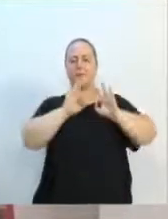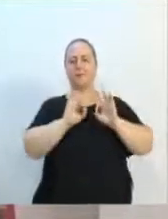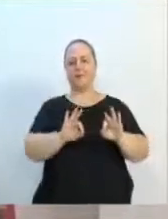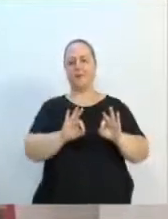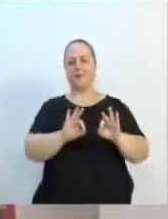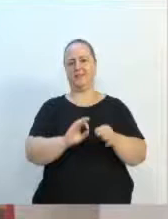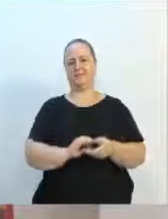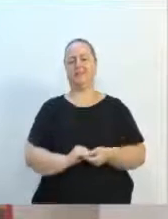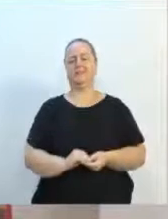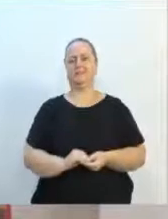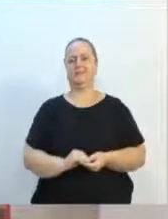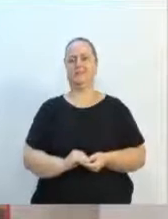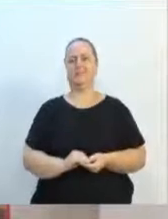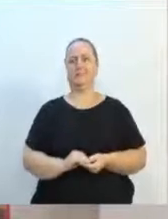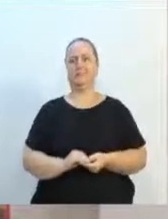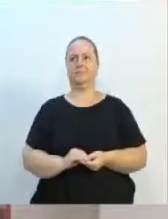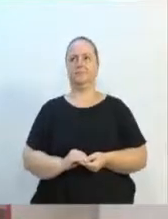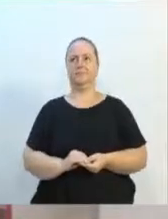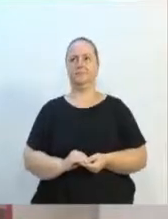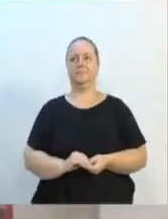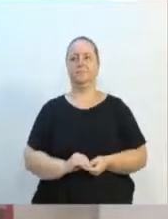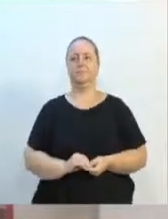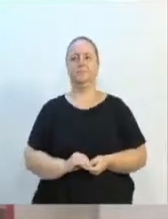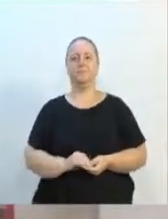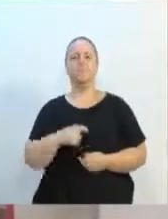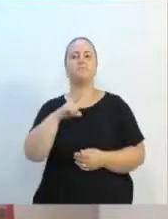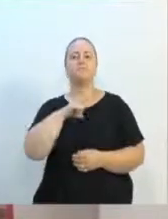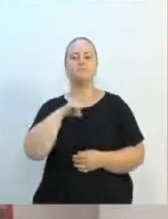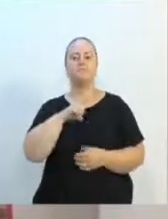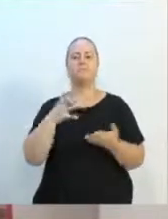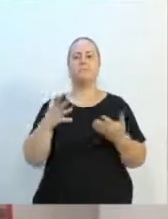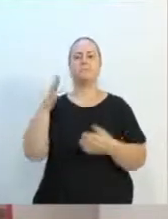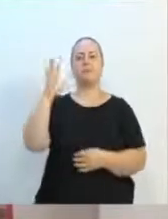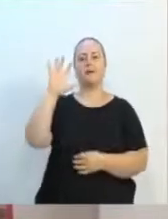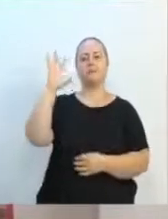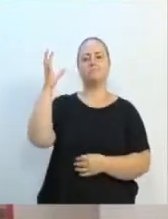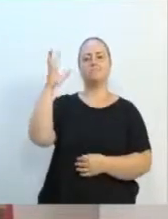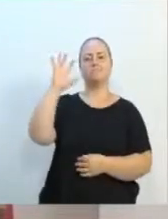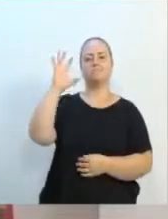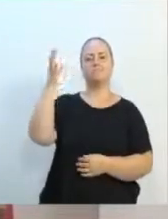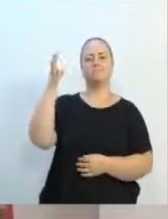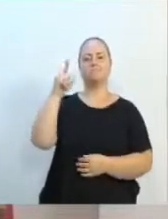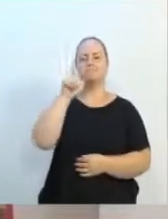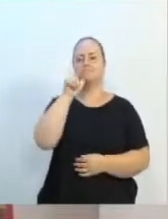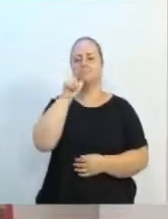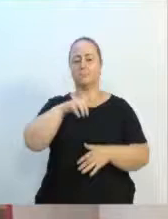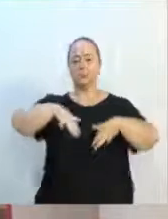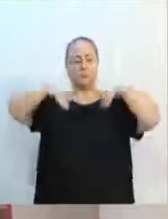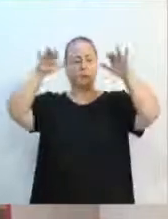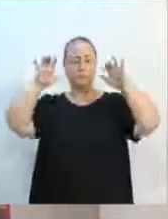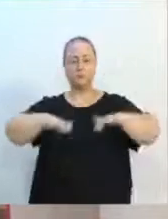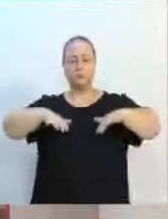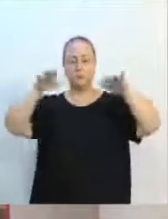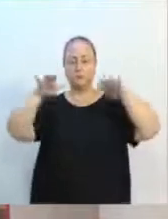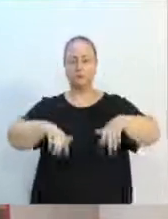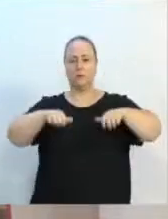muito em questões climáticas, questões de enxurradas,